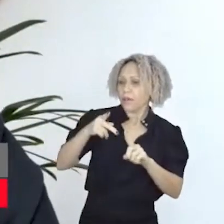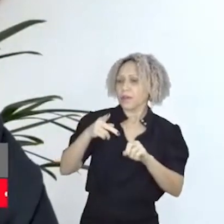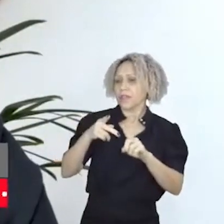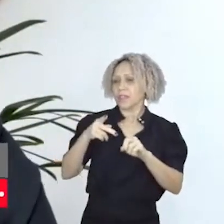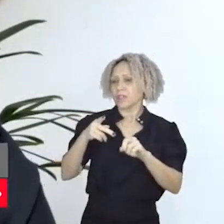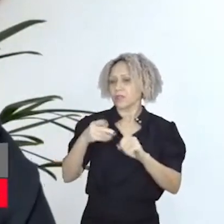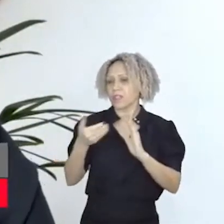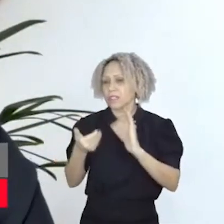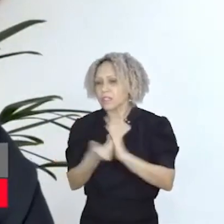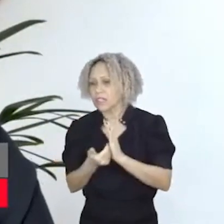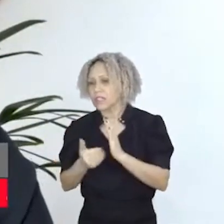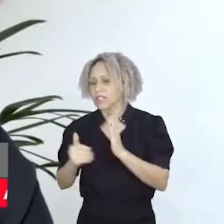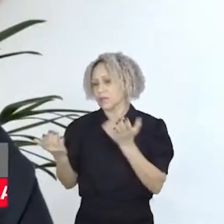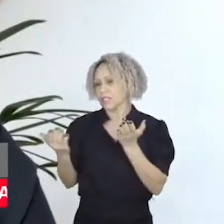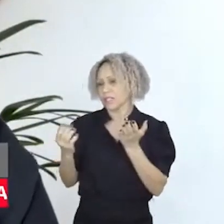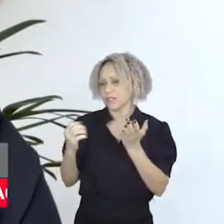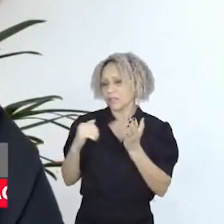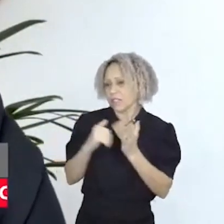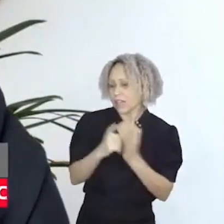que por